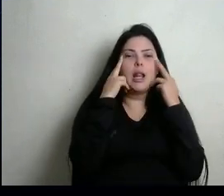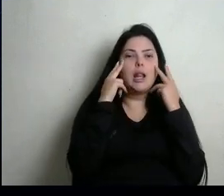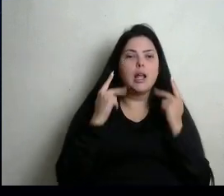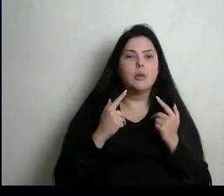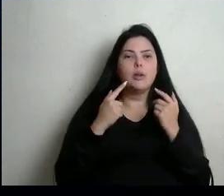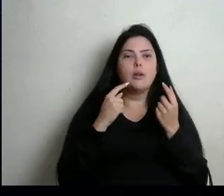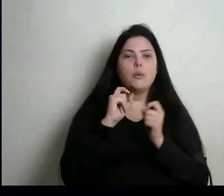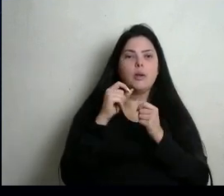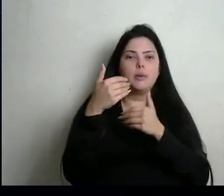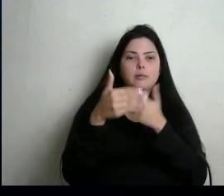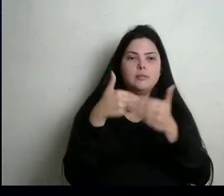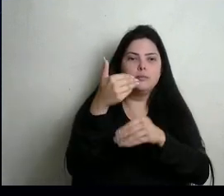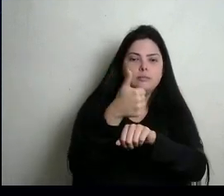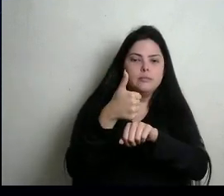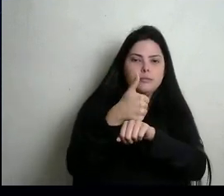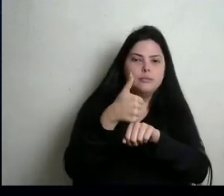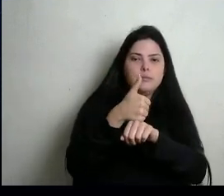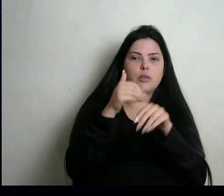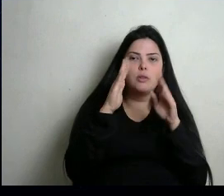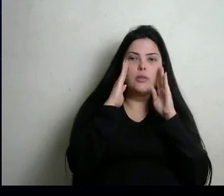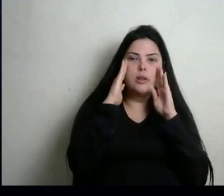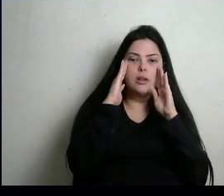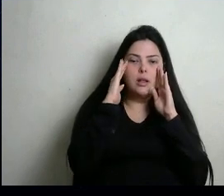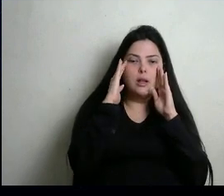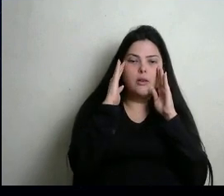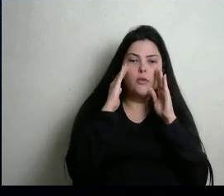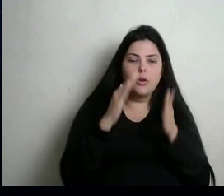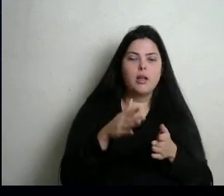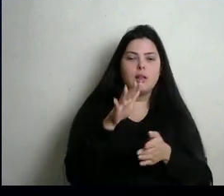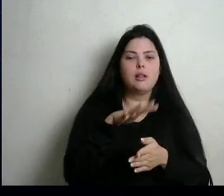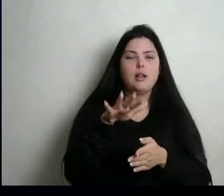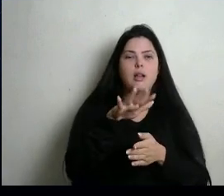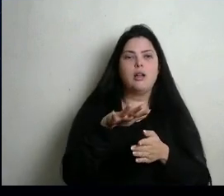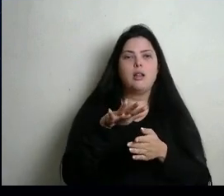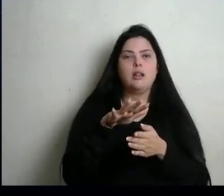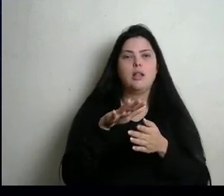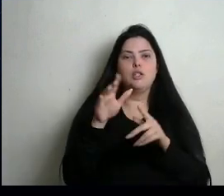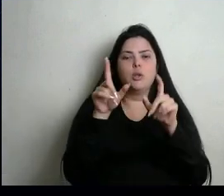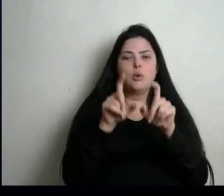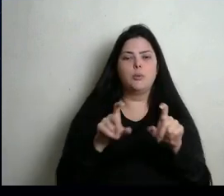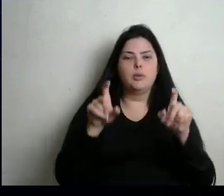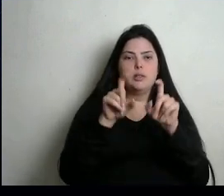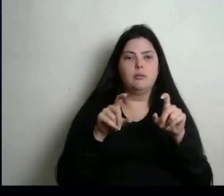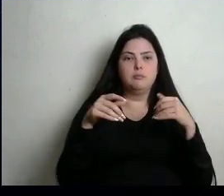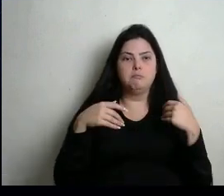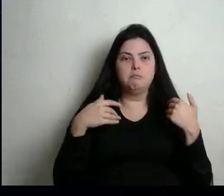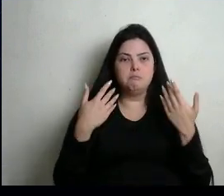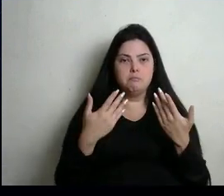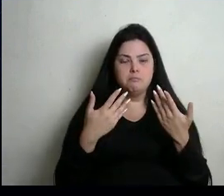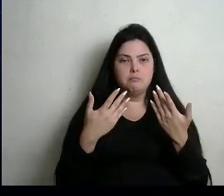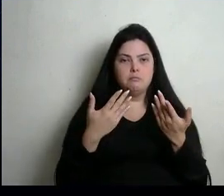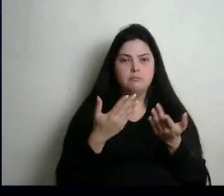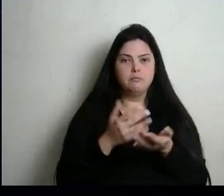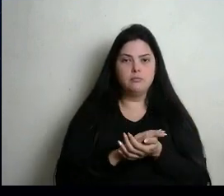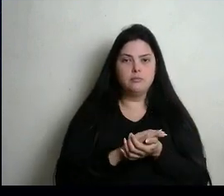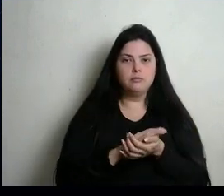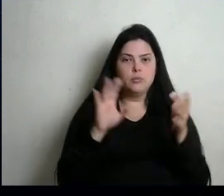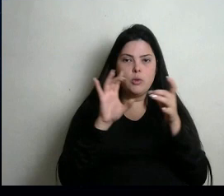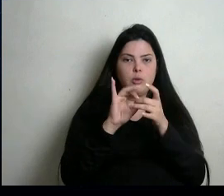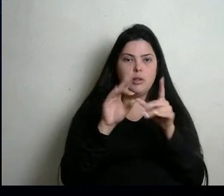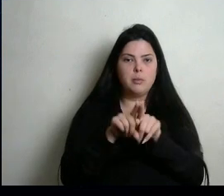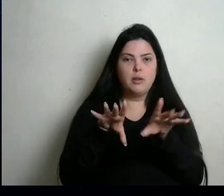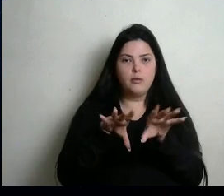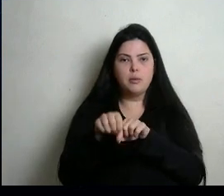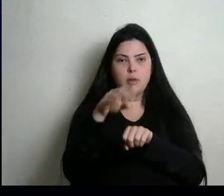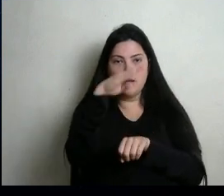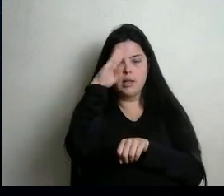carreira fosse formada ali desde o começo para a área de computação. Então, aí isso une a questão da minha formação acadêmica, que